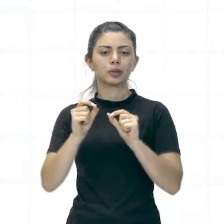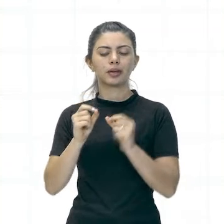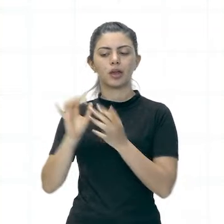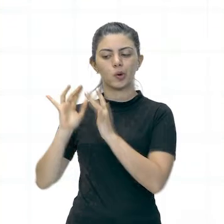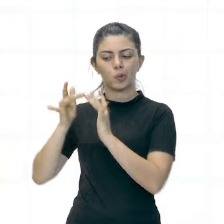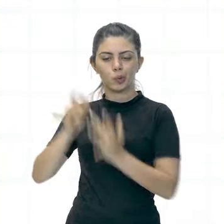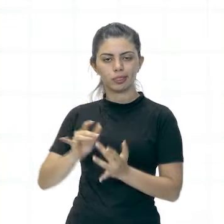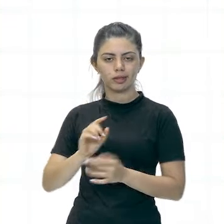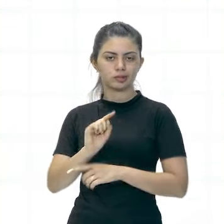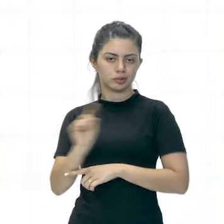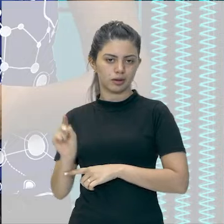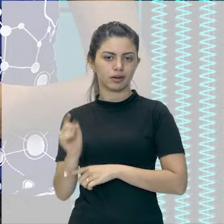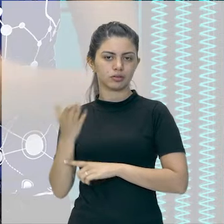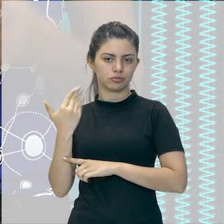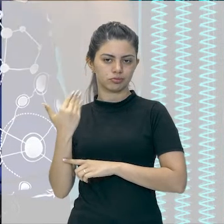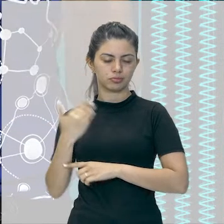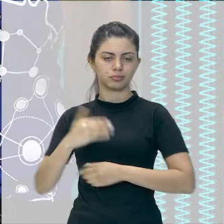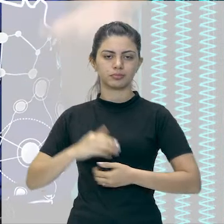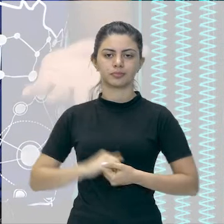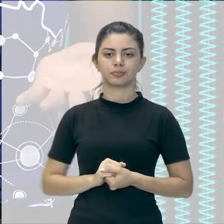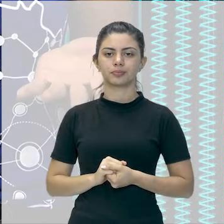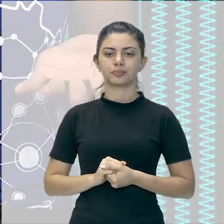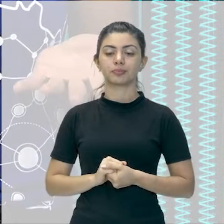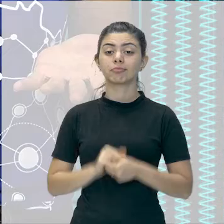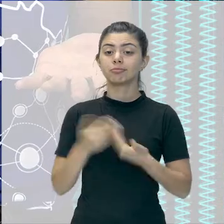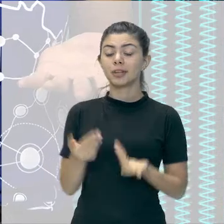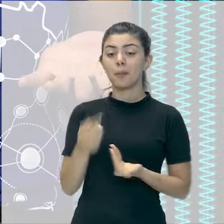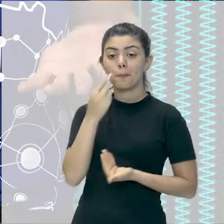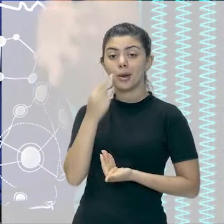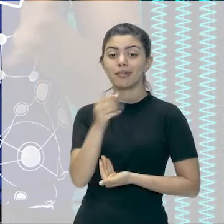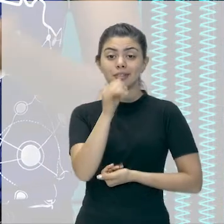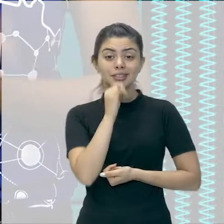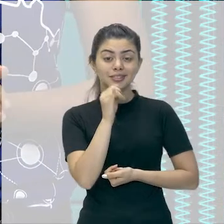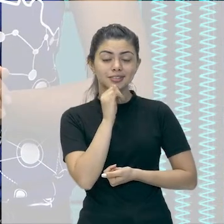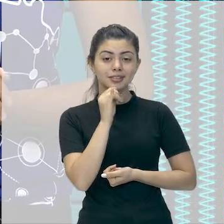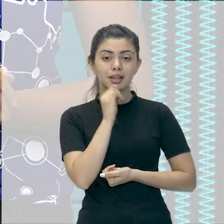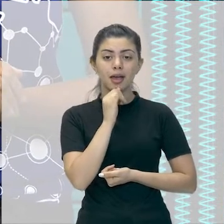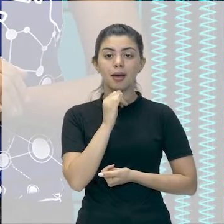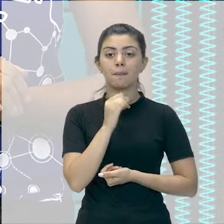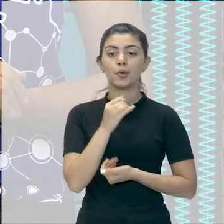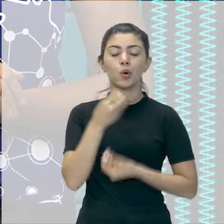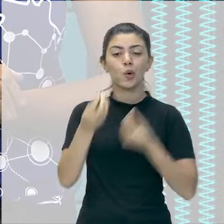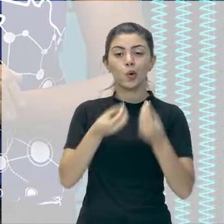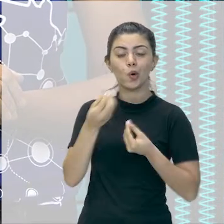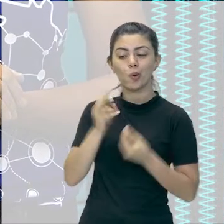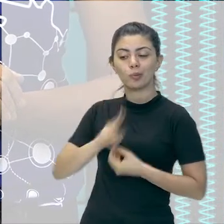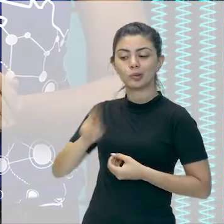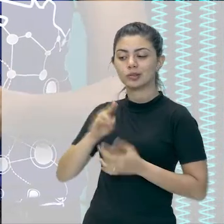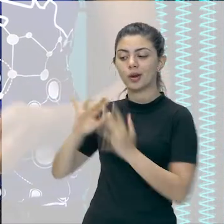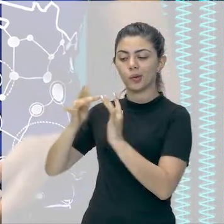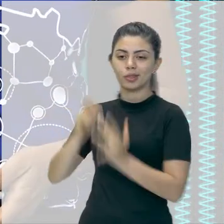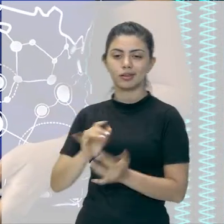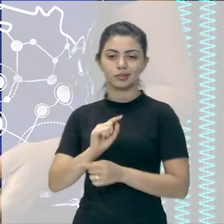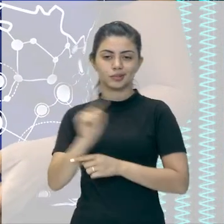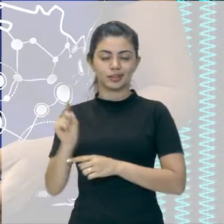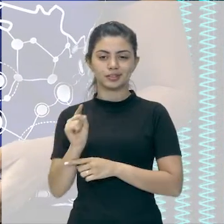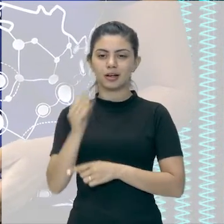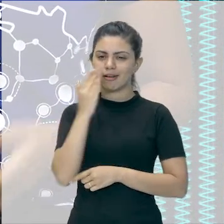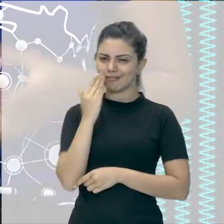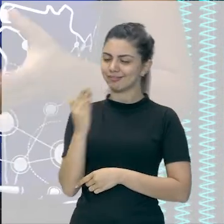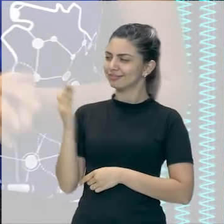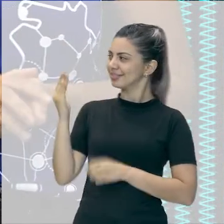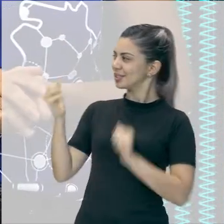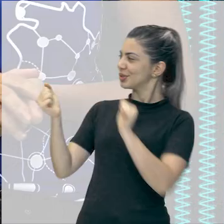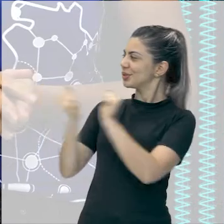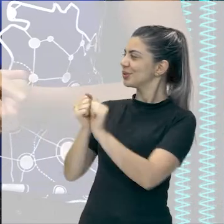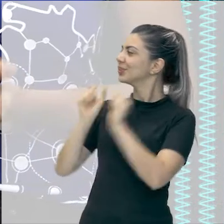do passado. Então, vamos ver mais alguns exemplos com nossa forma negativa do Simple Past. Olha quem está aqui comigo,